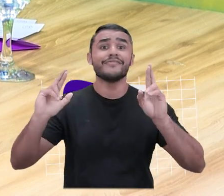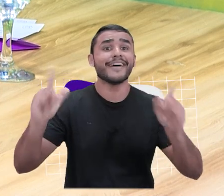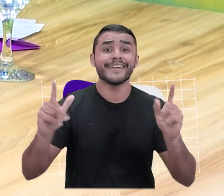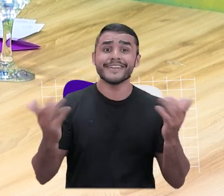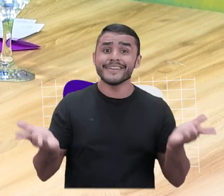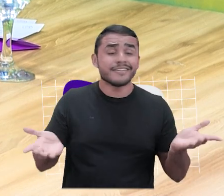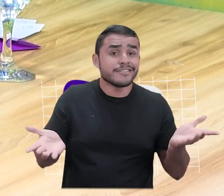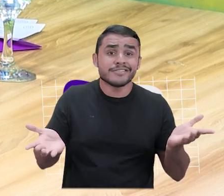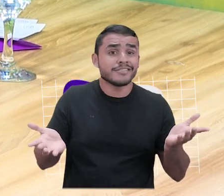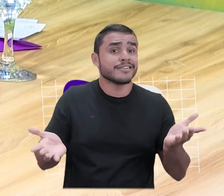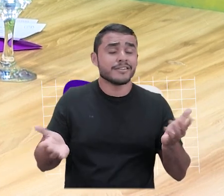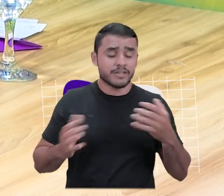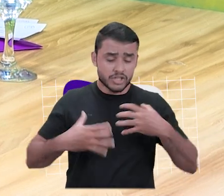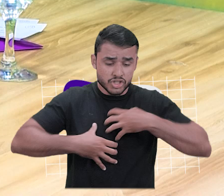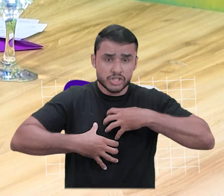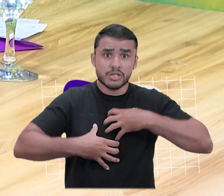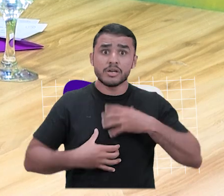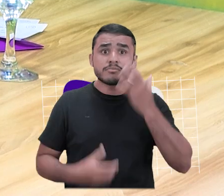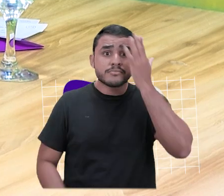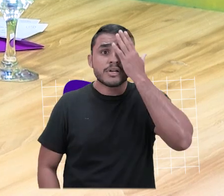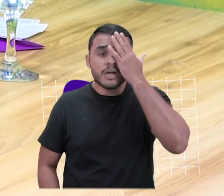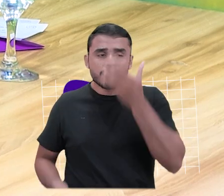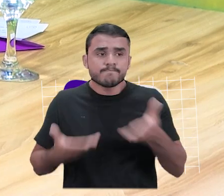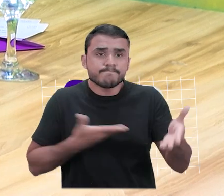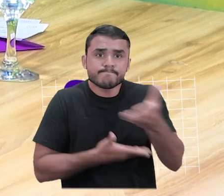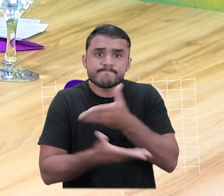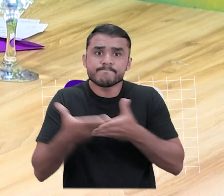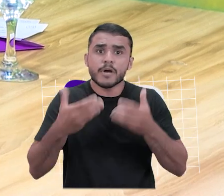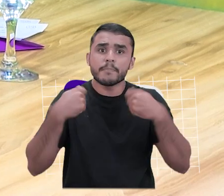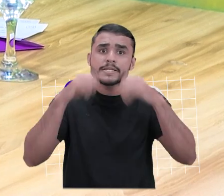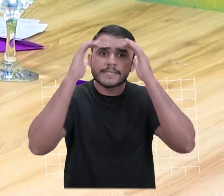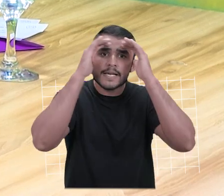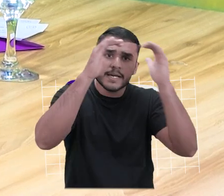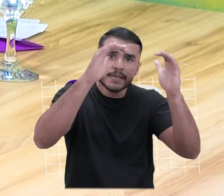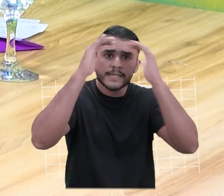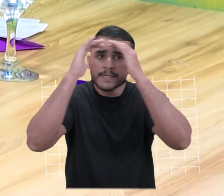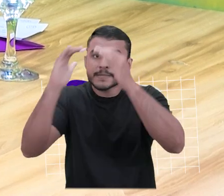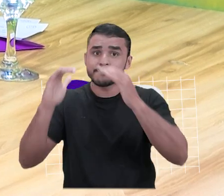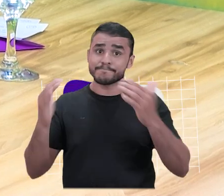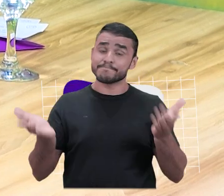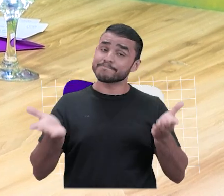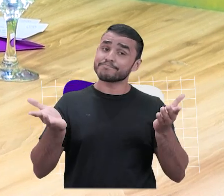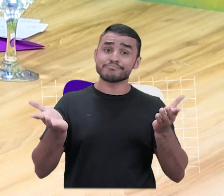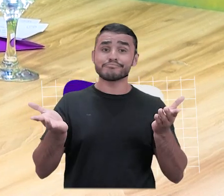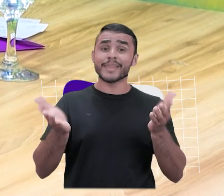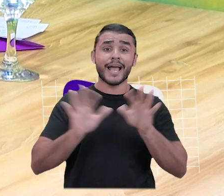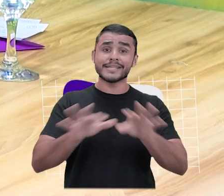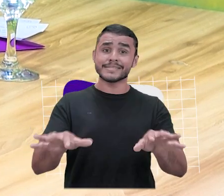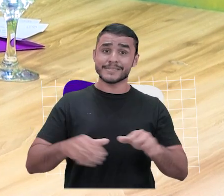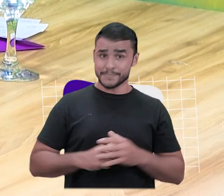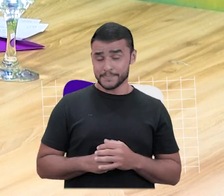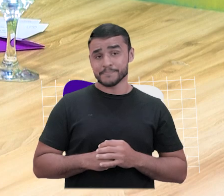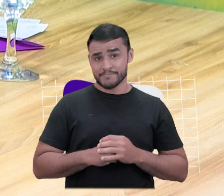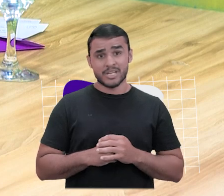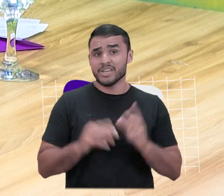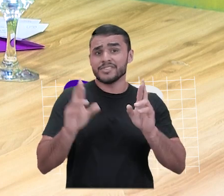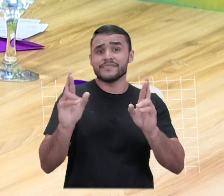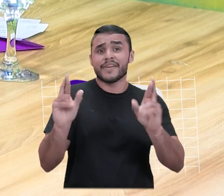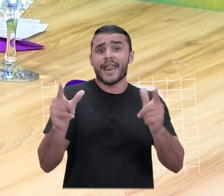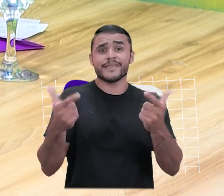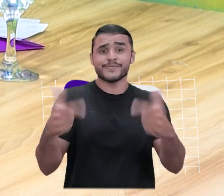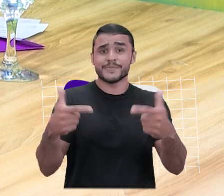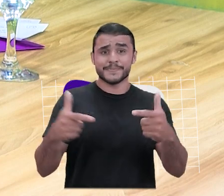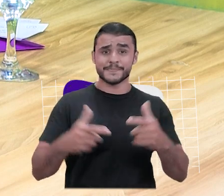gente precisa entender a diferença do outro. Exato. E a gente é a mesma coisa, entendeu? Não acho tem que é individualidade,